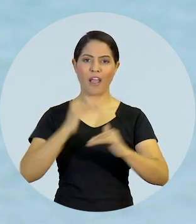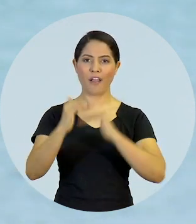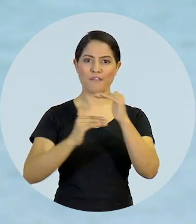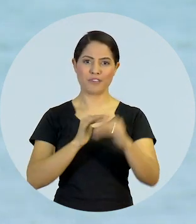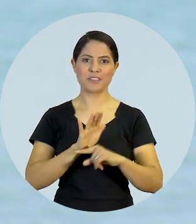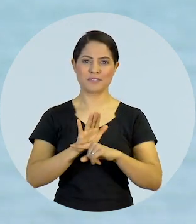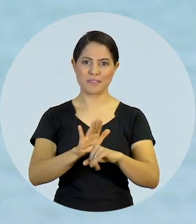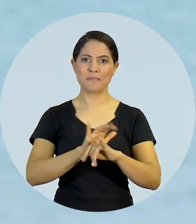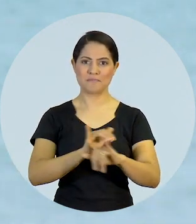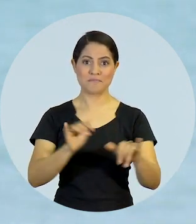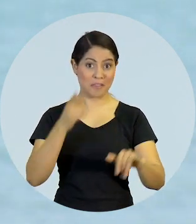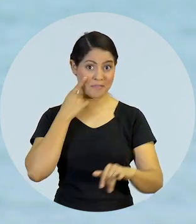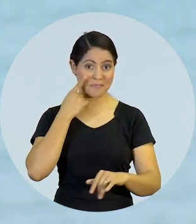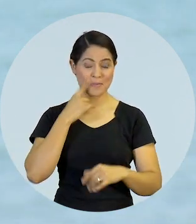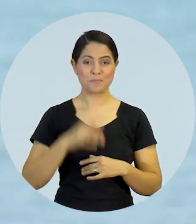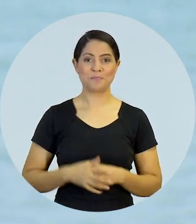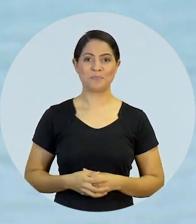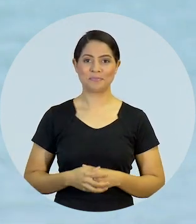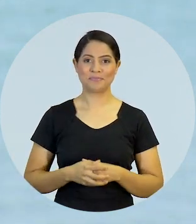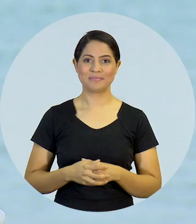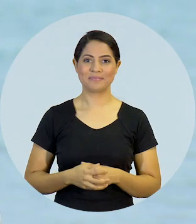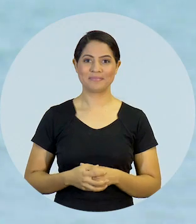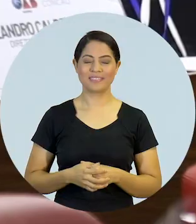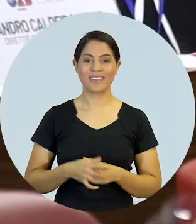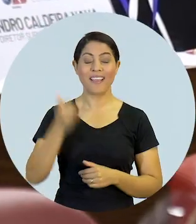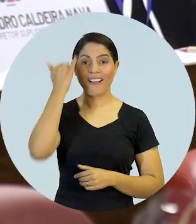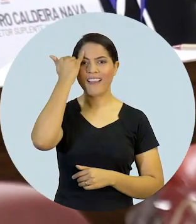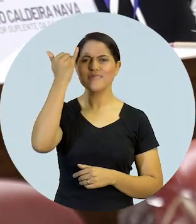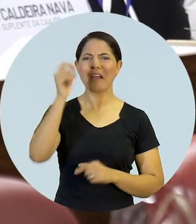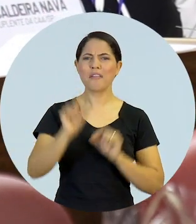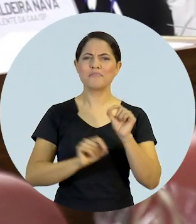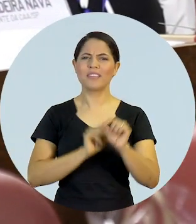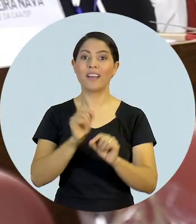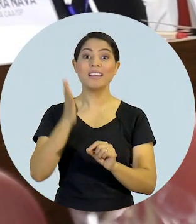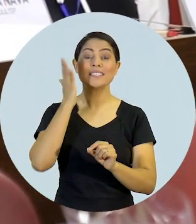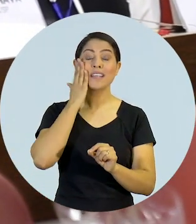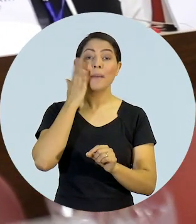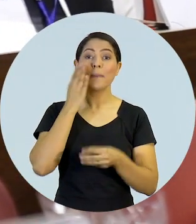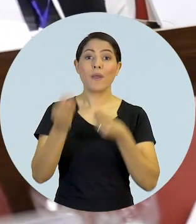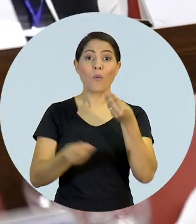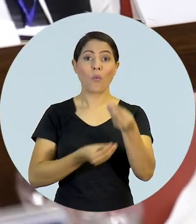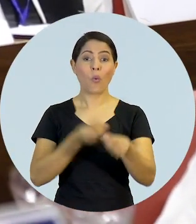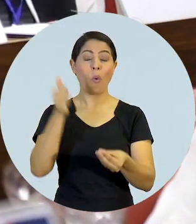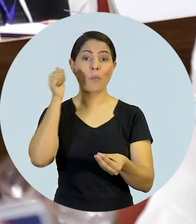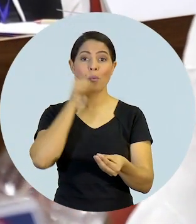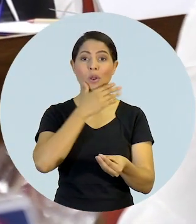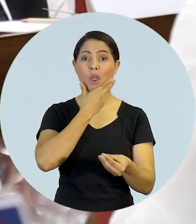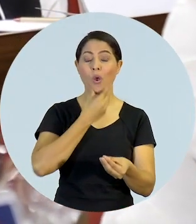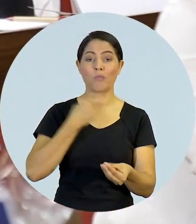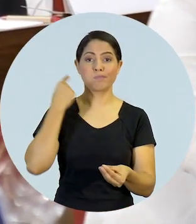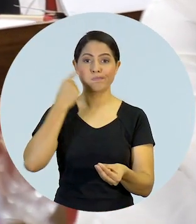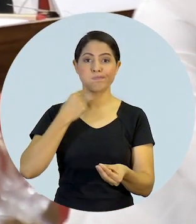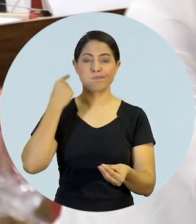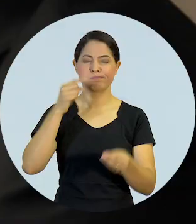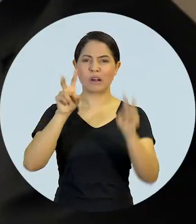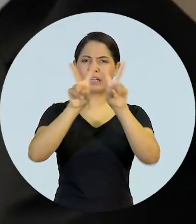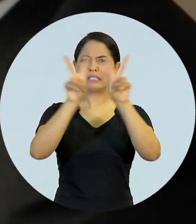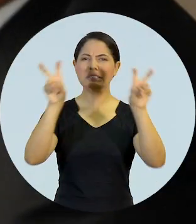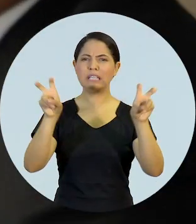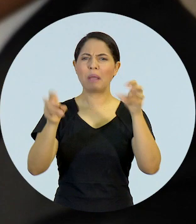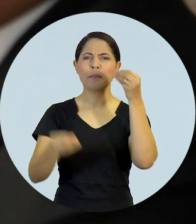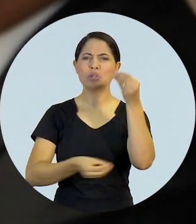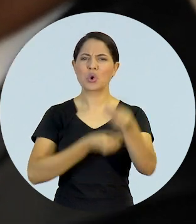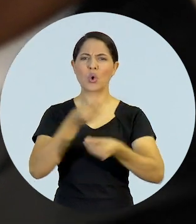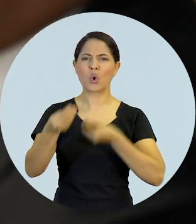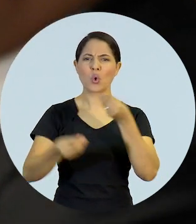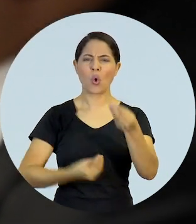promovido estratégias de avanços nos trabalhos. Confira. A ideia é ouvir, saber dos advogados e advogadas